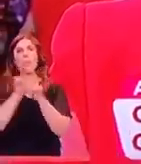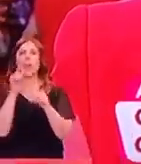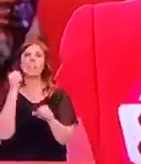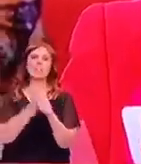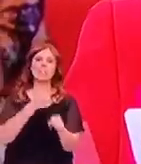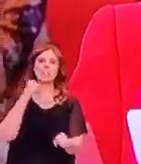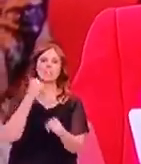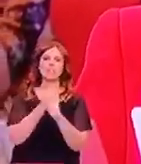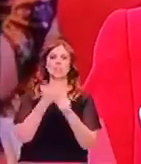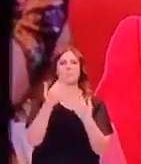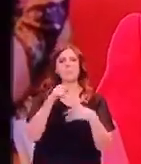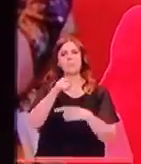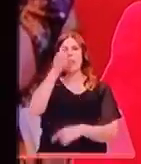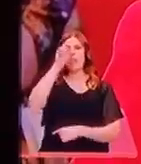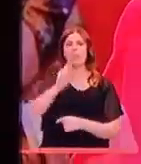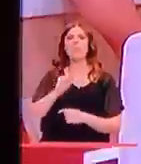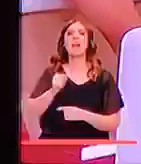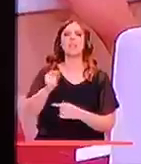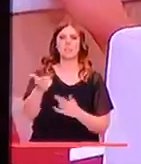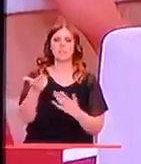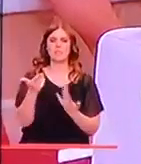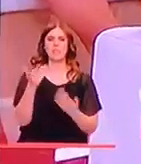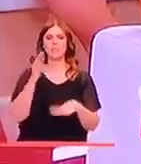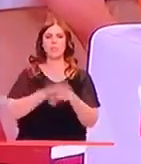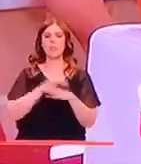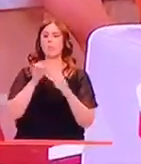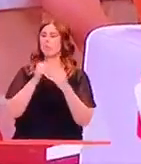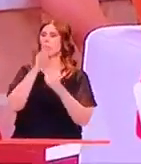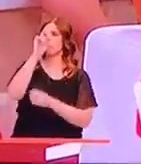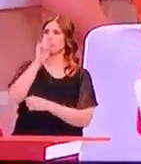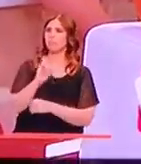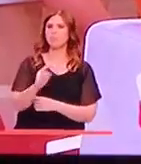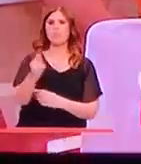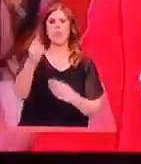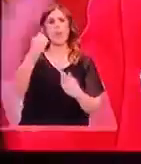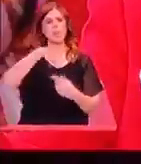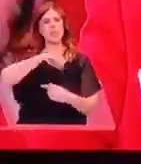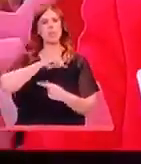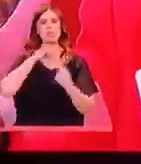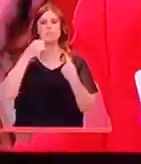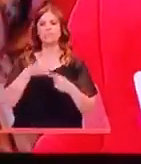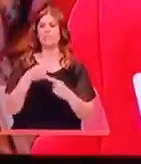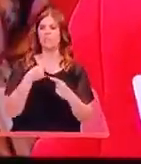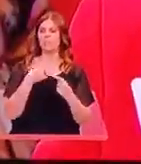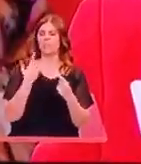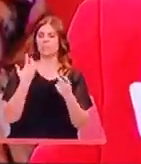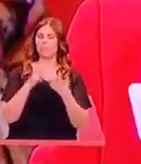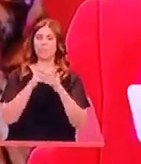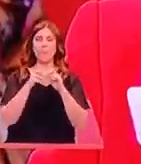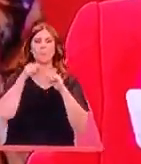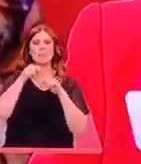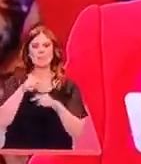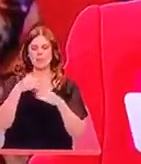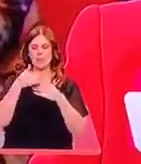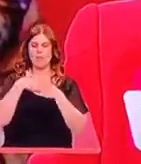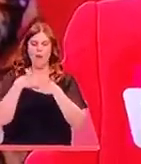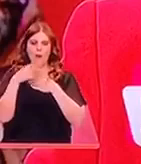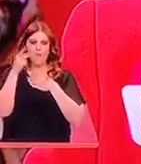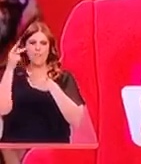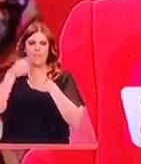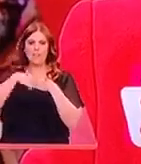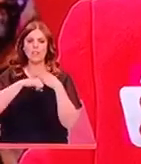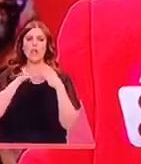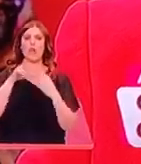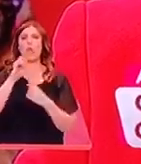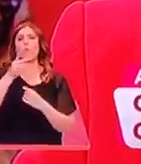É um exercício, mas isso é diário. Porque todos os dias nós temos essas contramões em nossa vida.